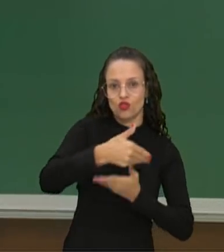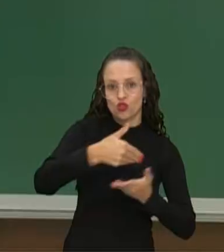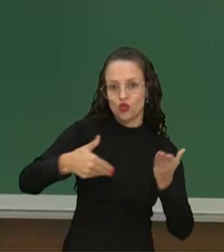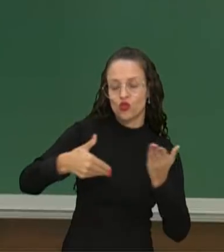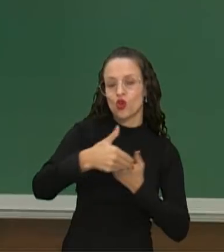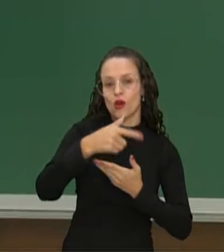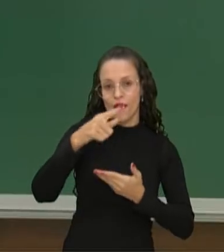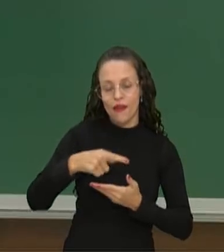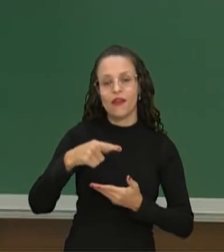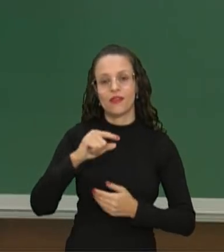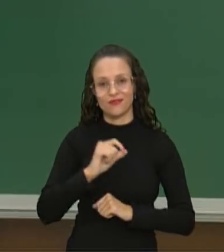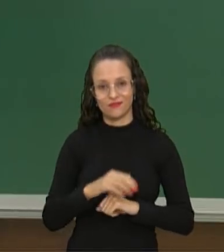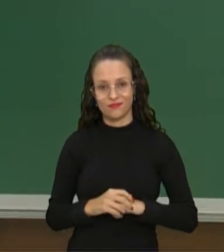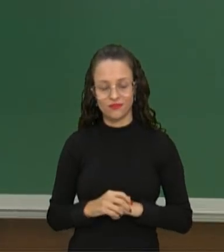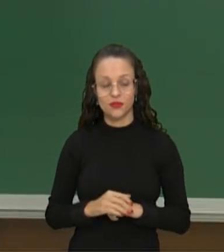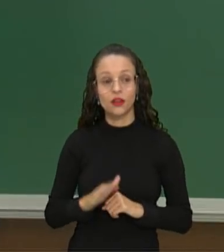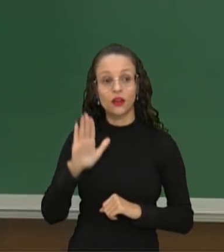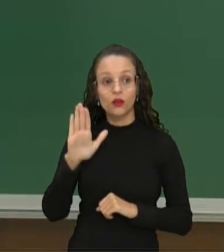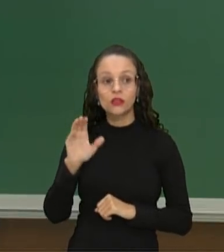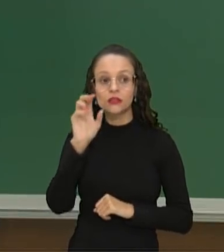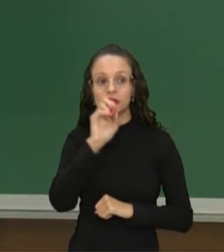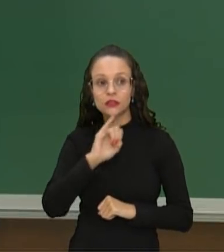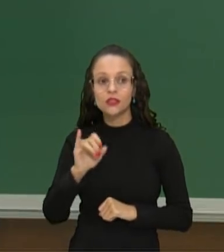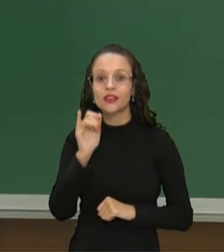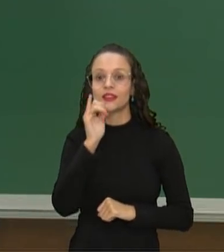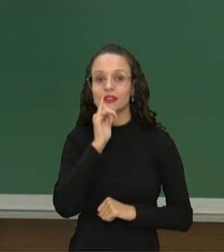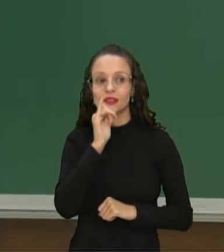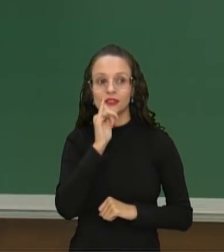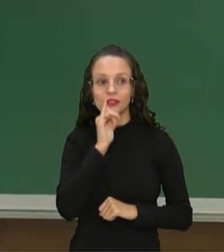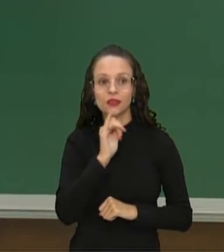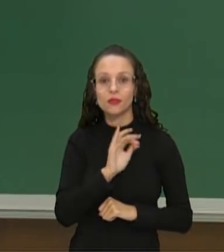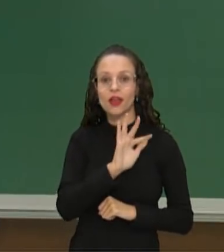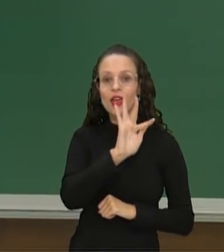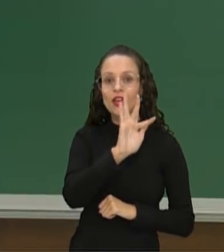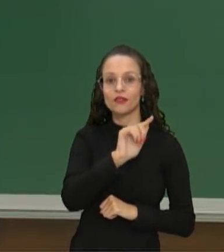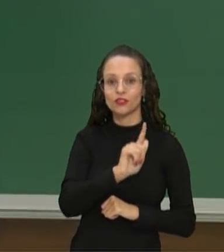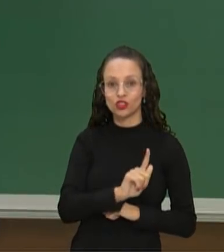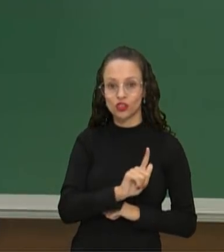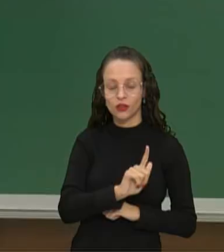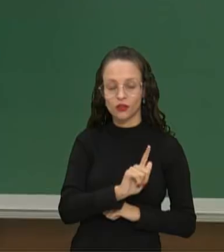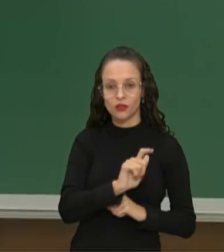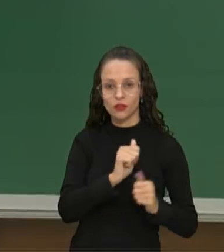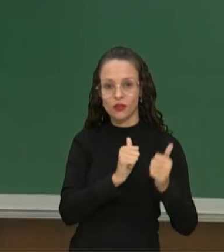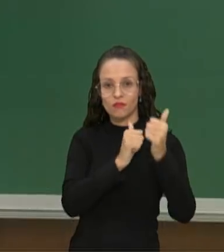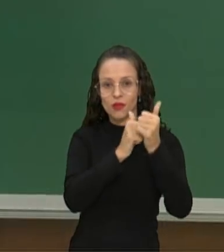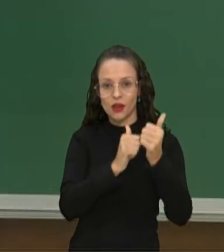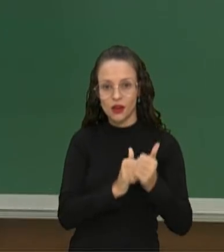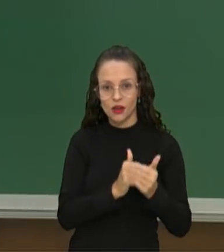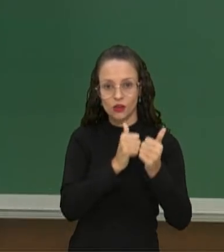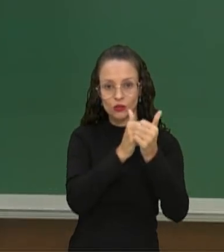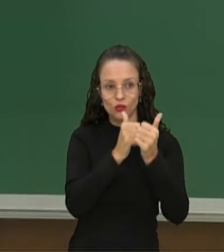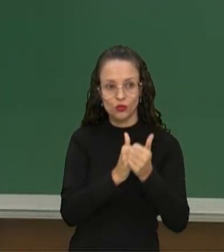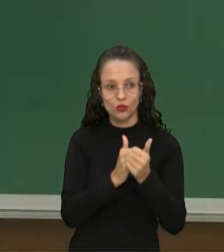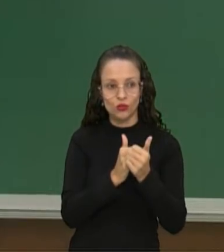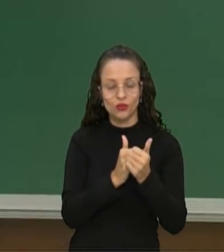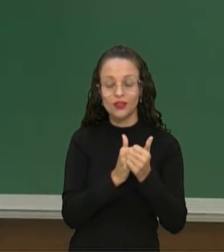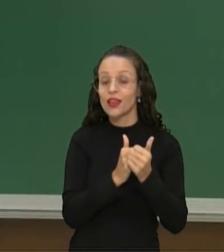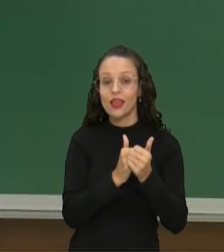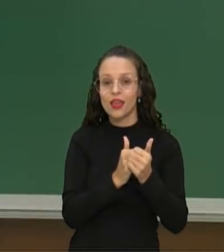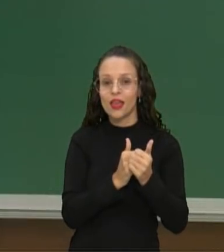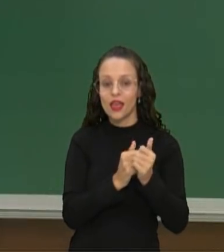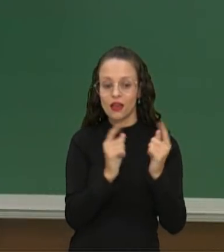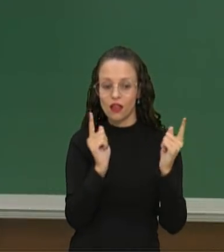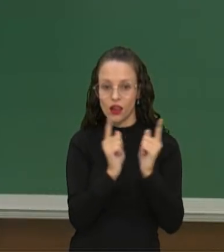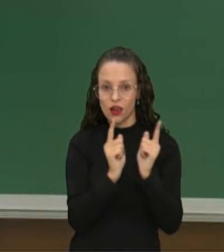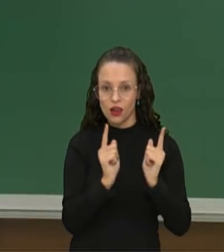crossing over com os dois. Agora, se eu pego, por exemplo, o F e o G, que estão mais próximos um do outro, o espaço entre eles é